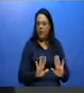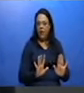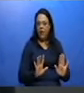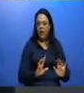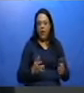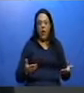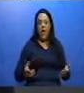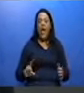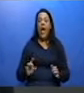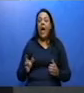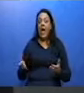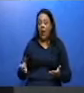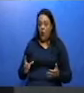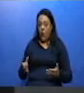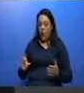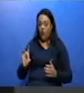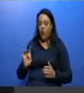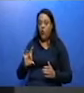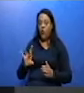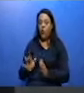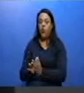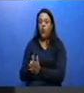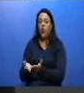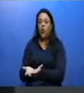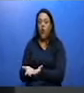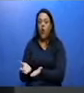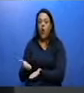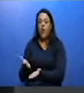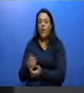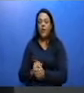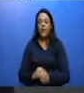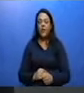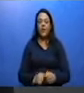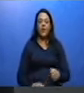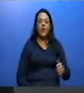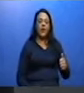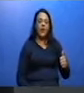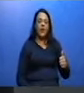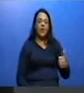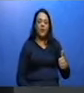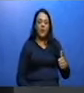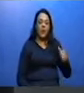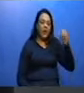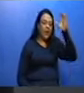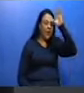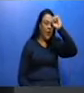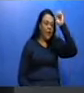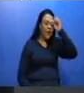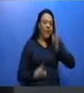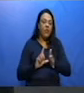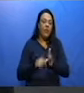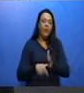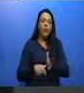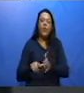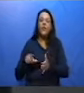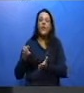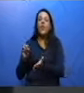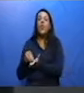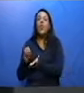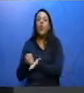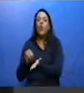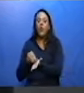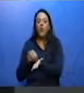No caderno. Vamos primeiro aprender e na próxima aula nós começaremos a anotar na ficha.